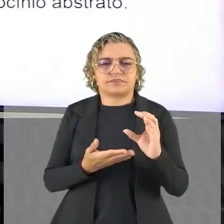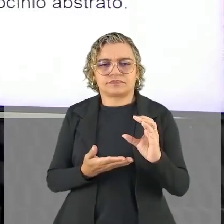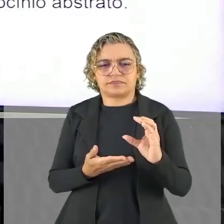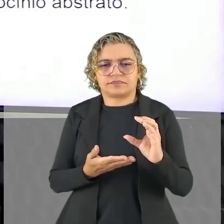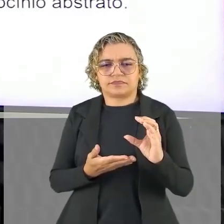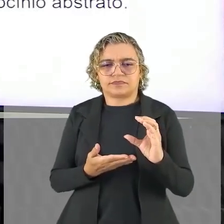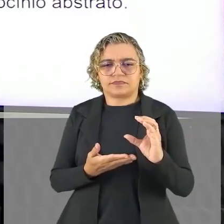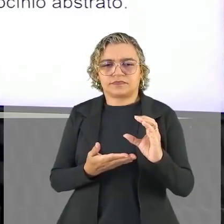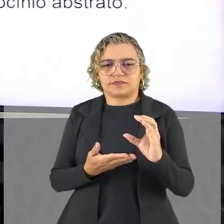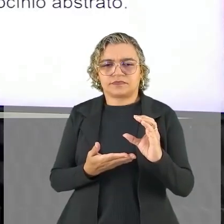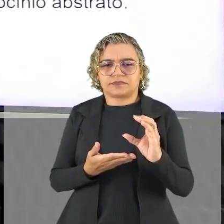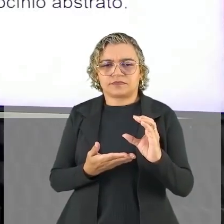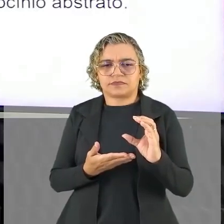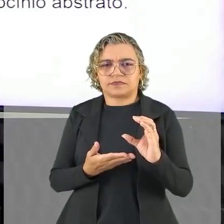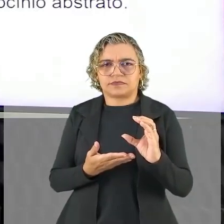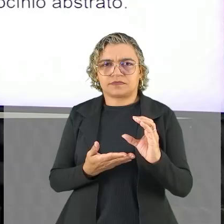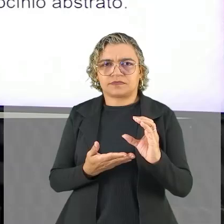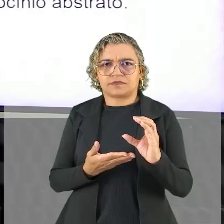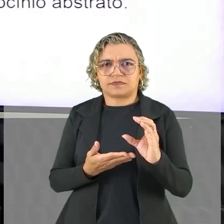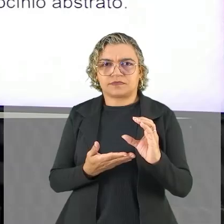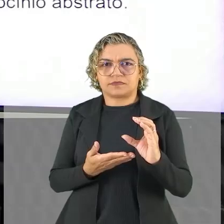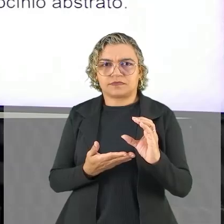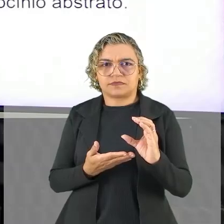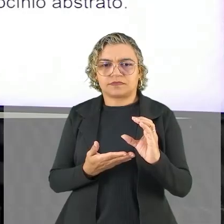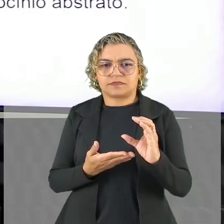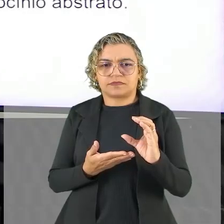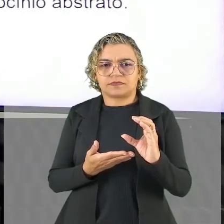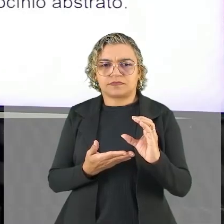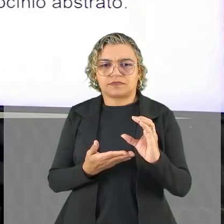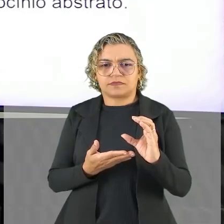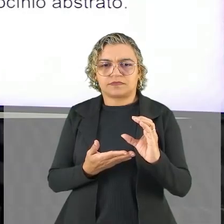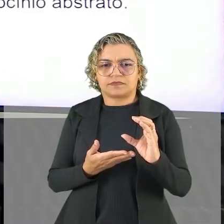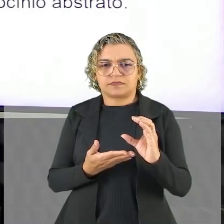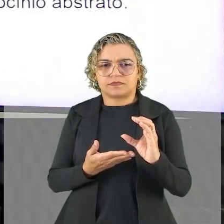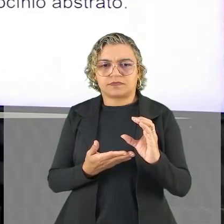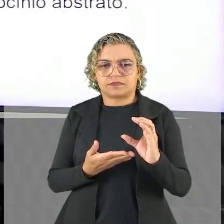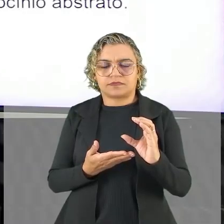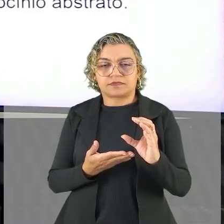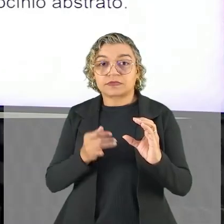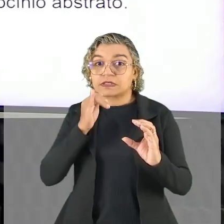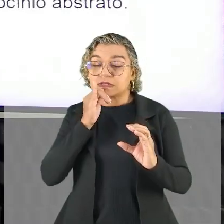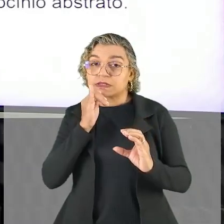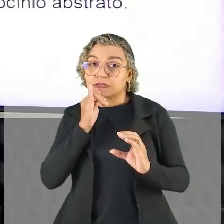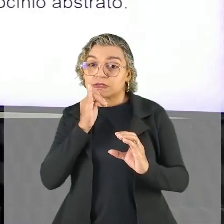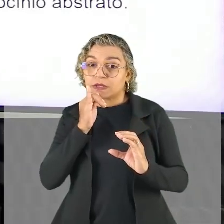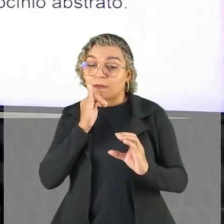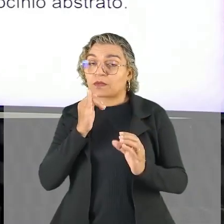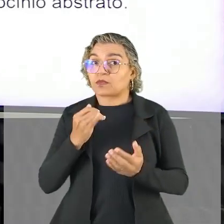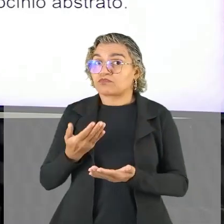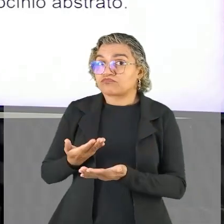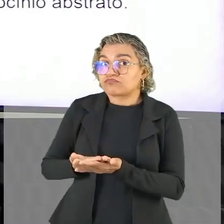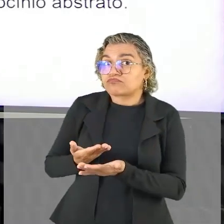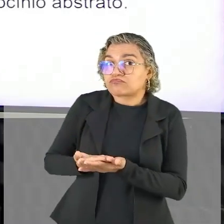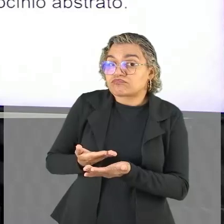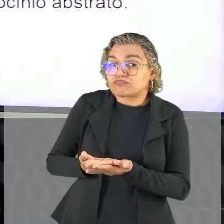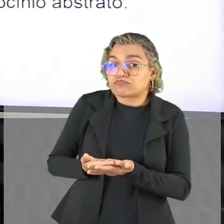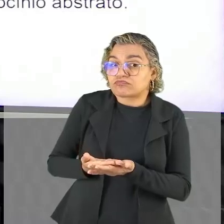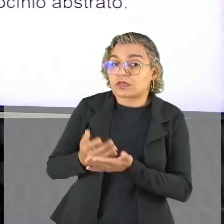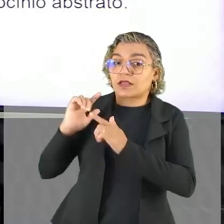das tradições filosóficas, a origem do conhecimento não se dá através do estudo das tradições filosóficas para